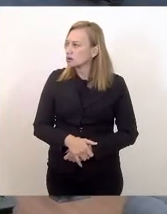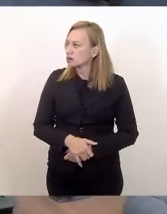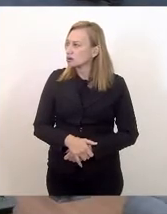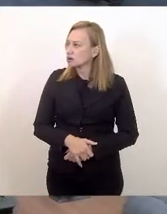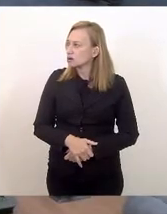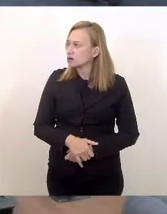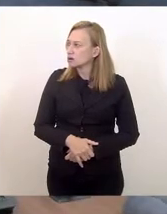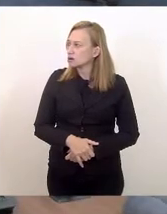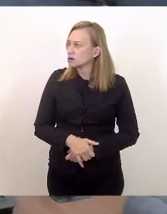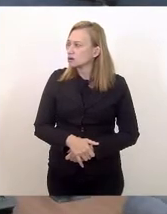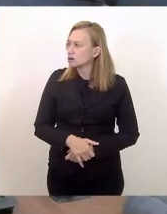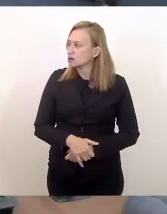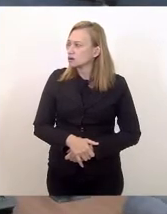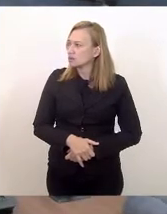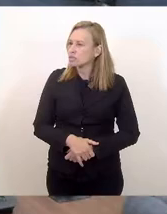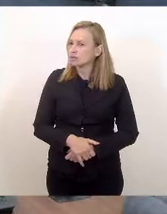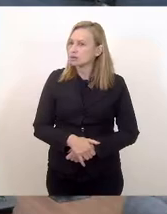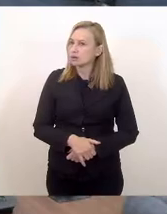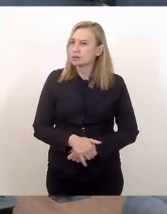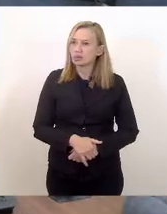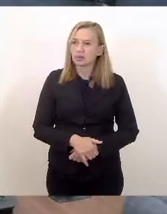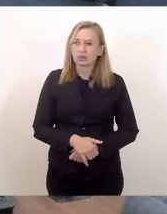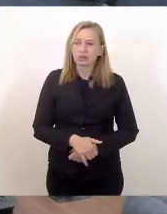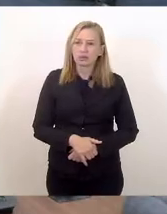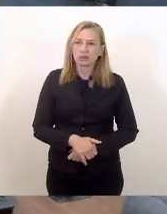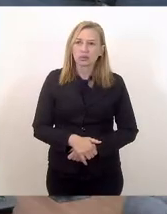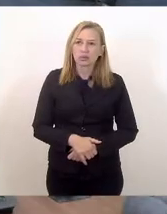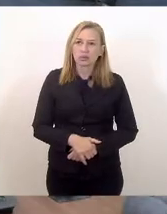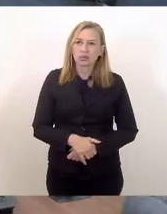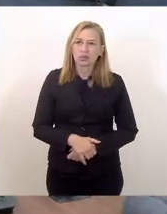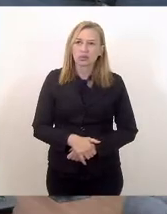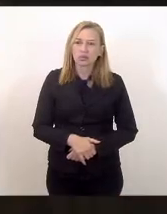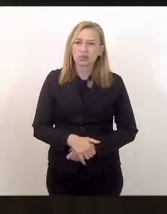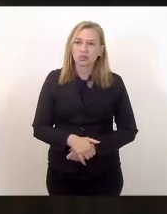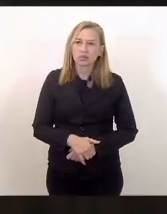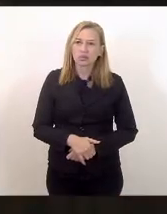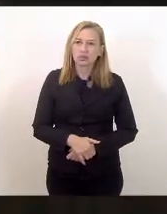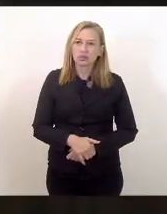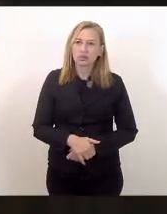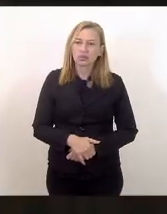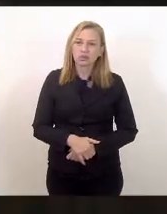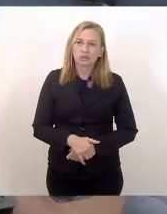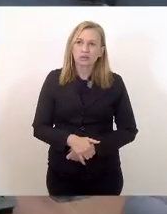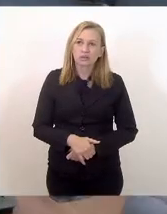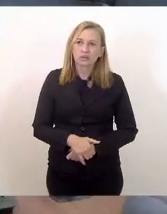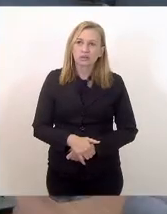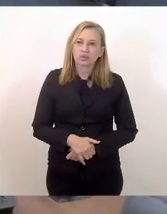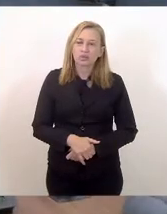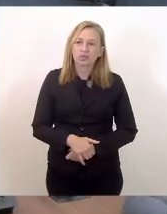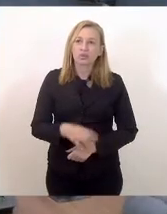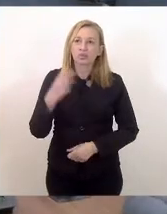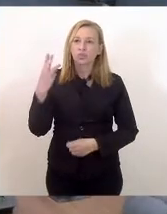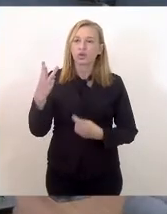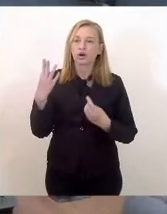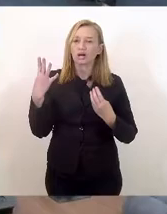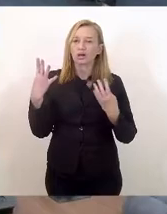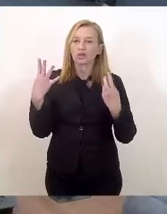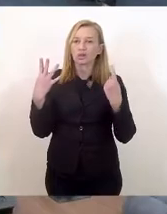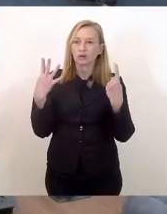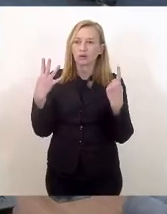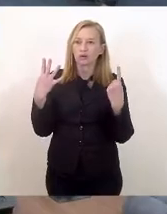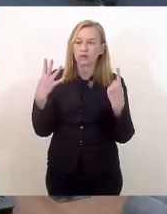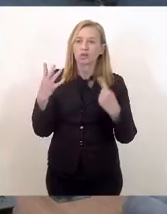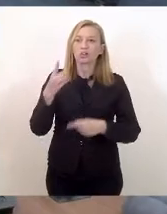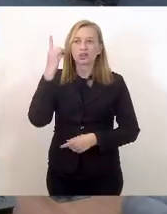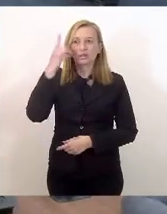4-1. Não é 3-1, não, presidente. 4. 4-1 foi o jogo do Flamengo ontem. Deputada